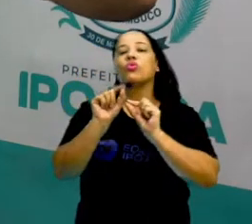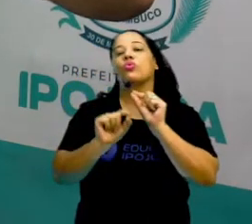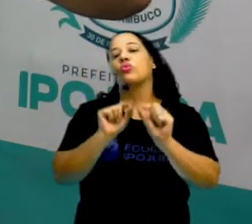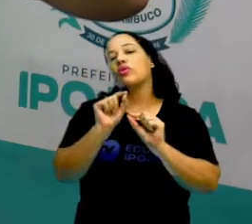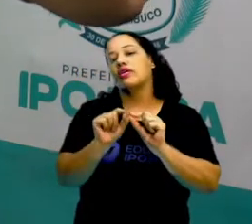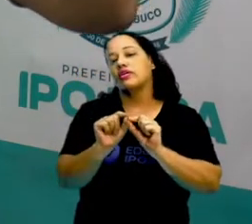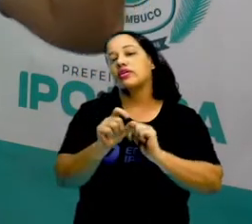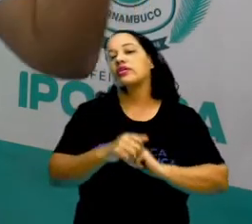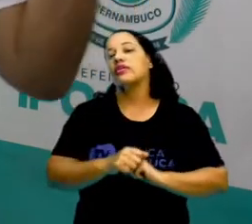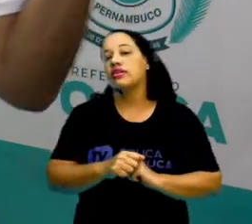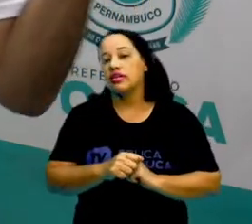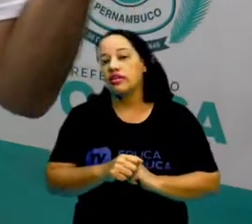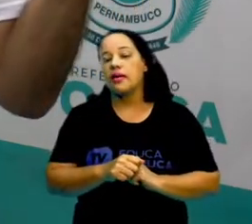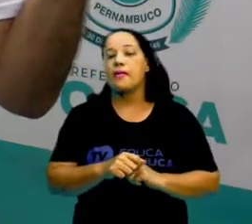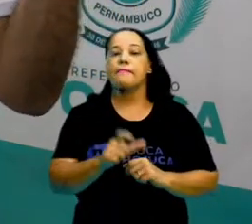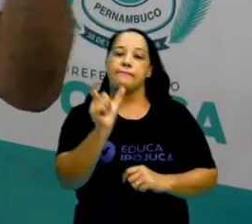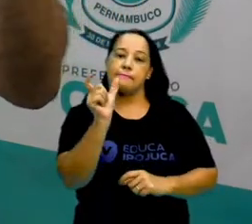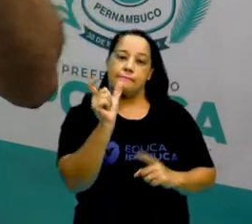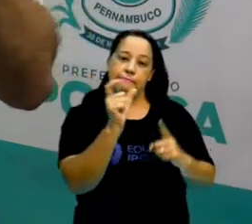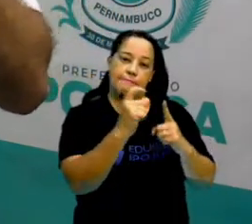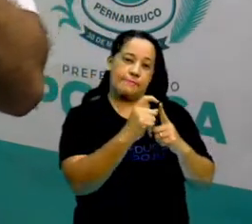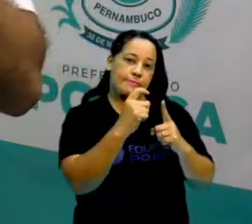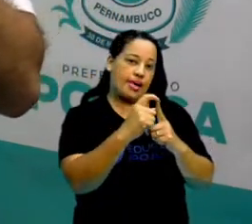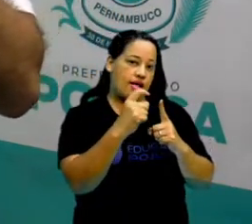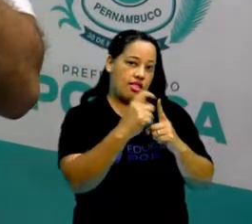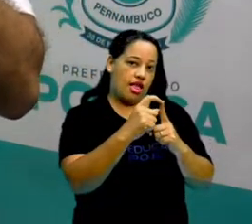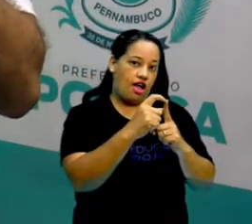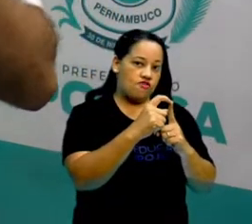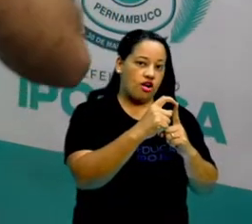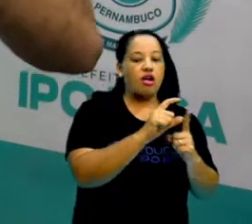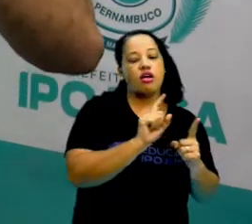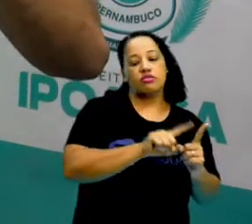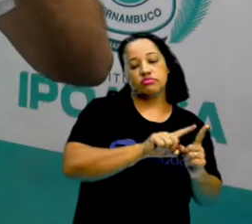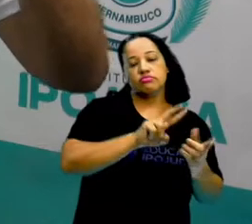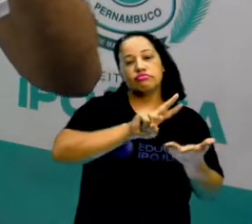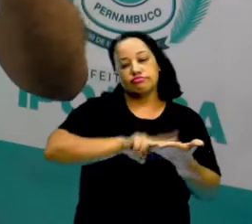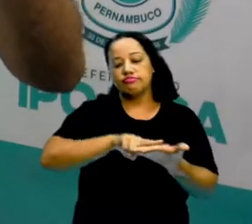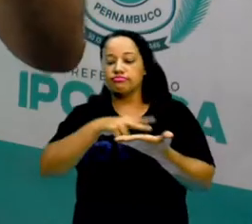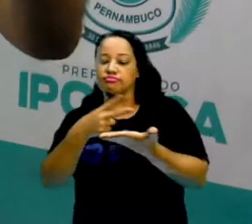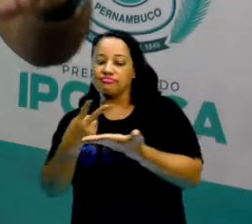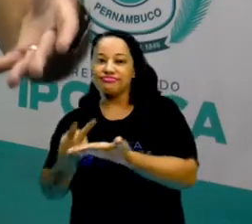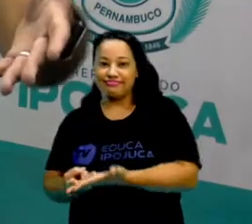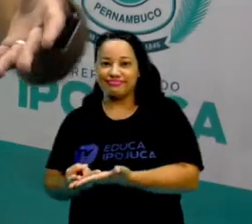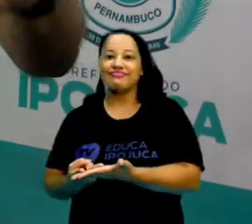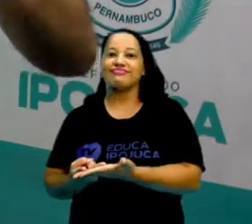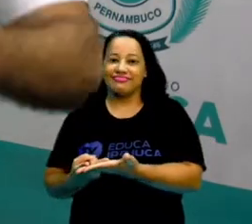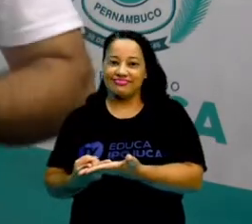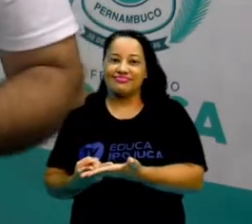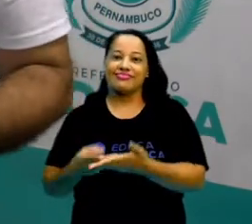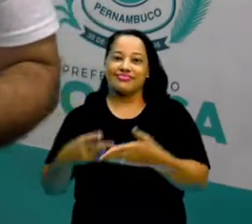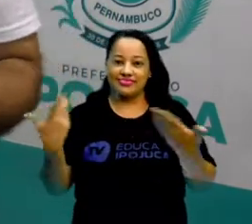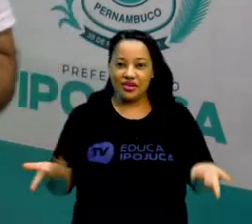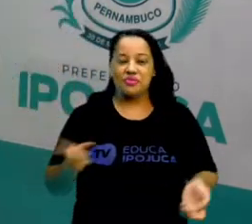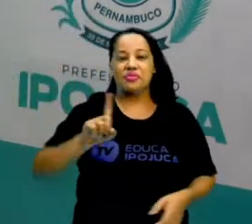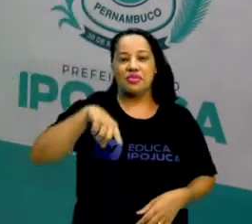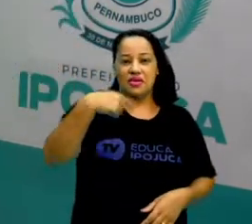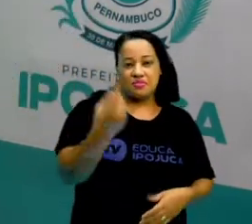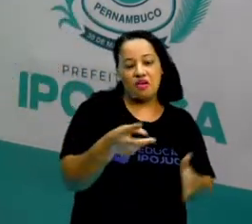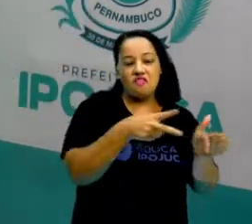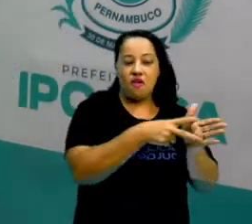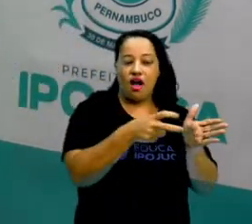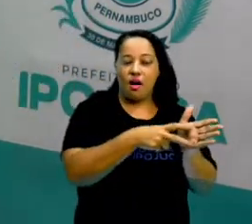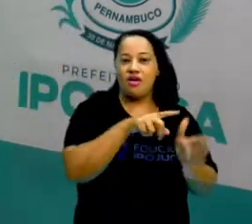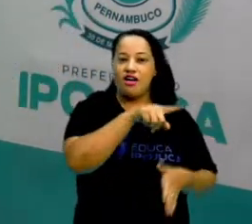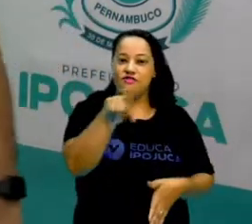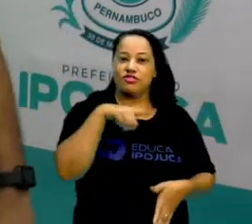o seguinte: a palavra e a sua tradução. O resto você tira de letra com o vocabulário que você